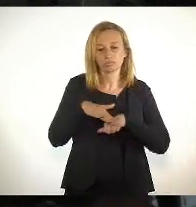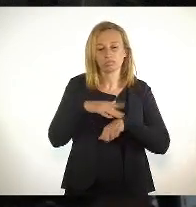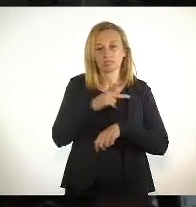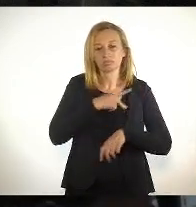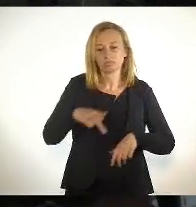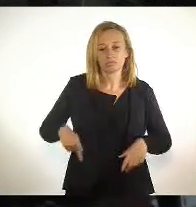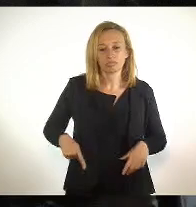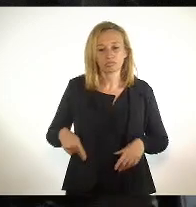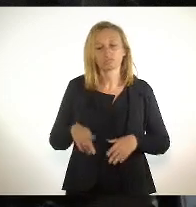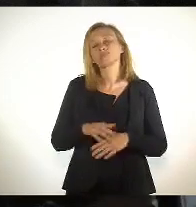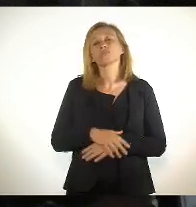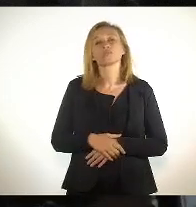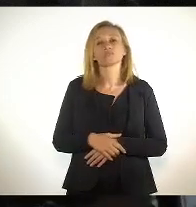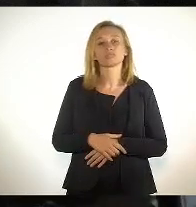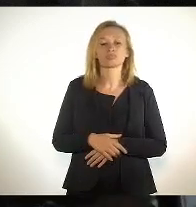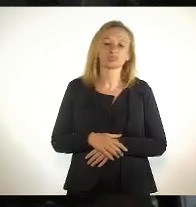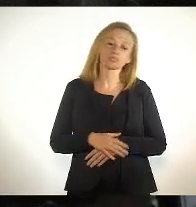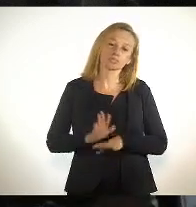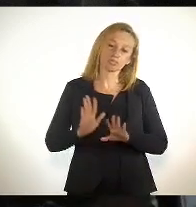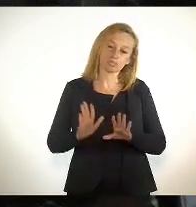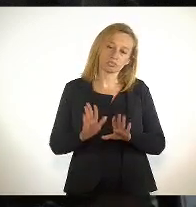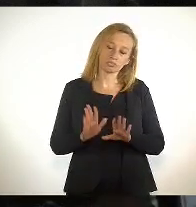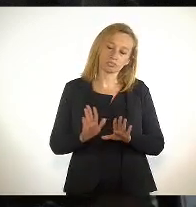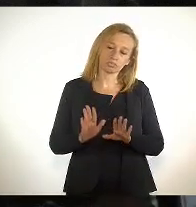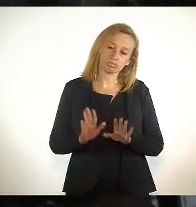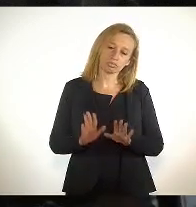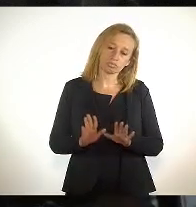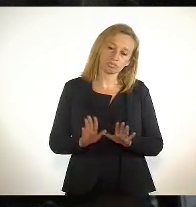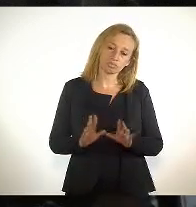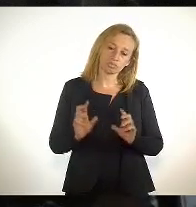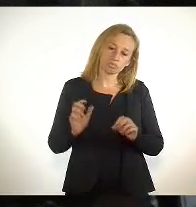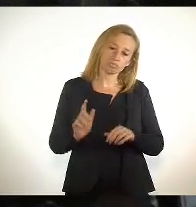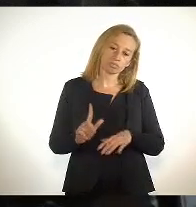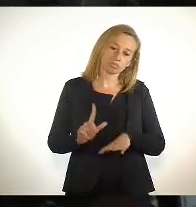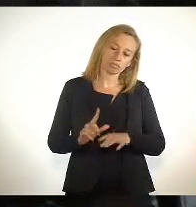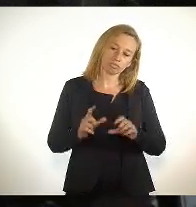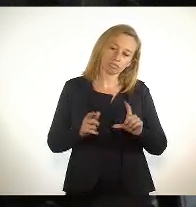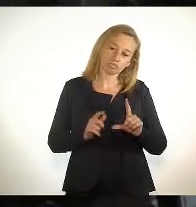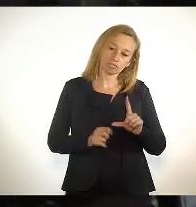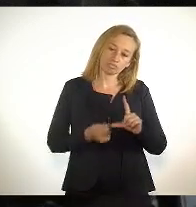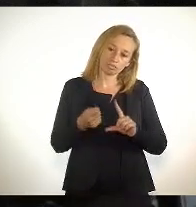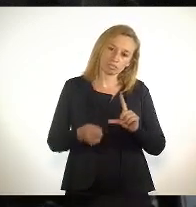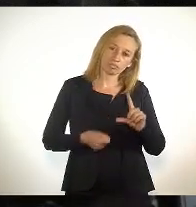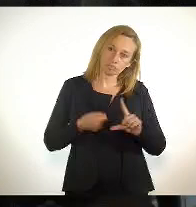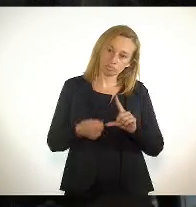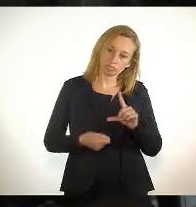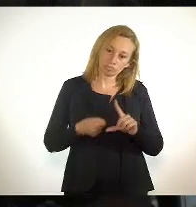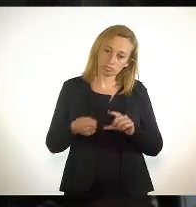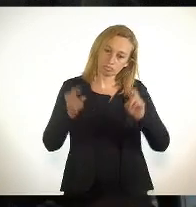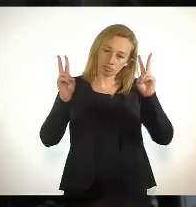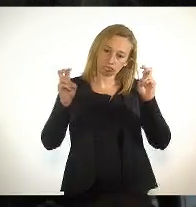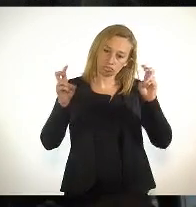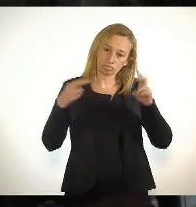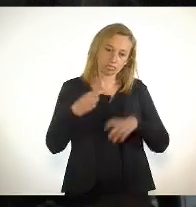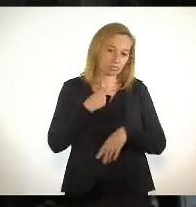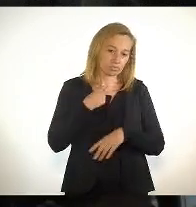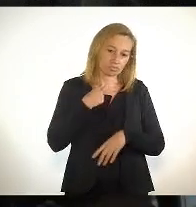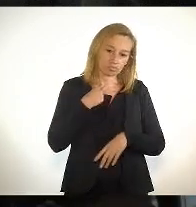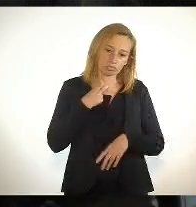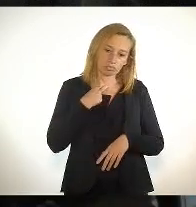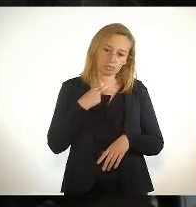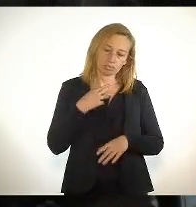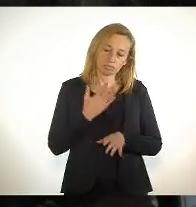presidente, mas por questão operacional e logística, não poderá ser colocado